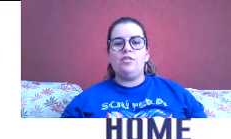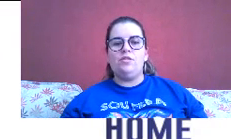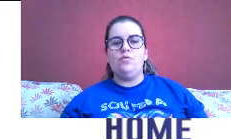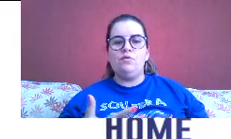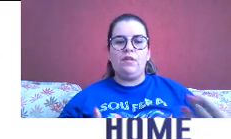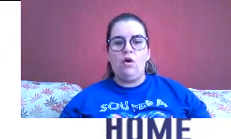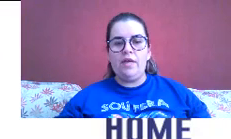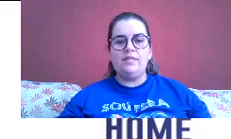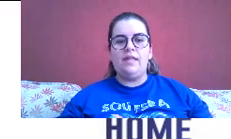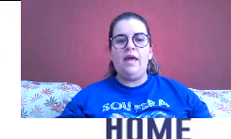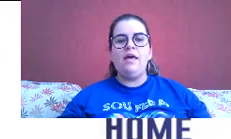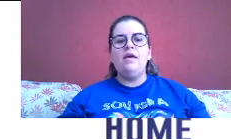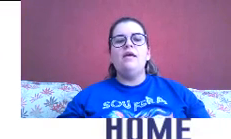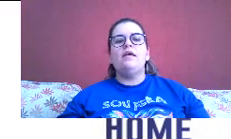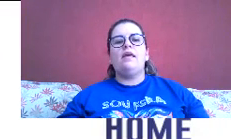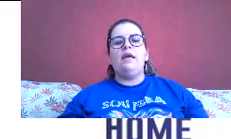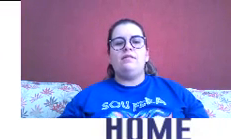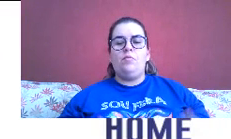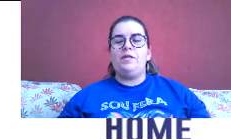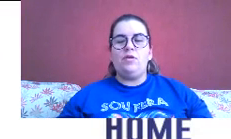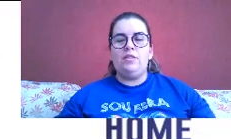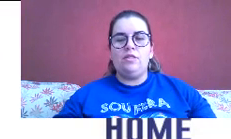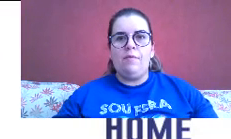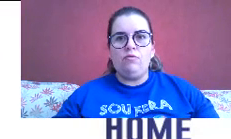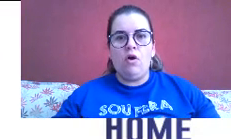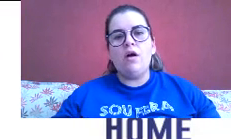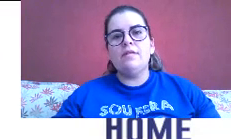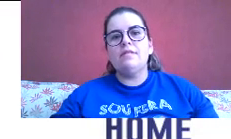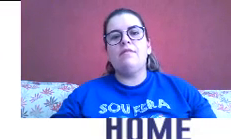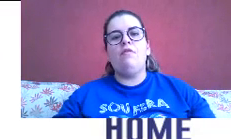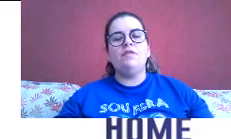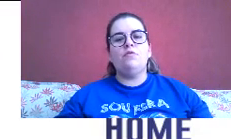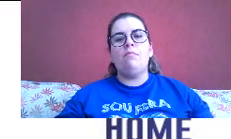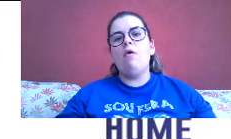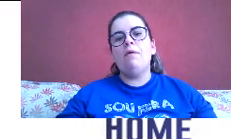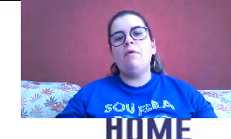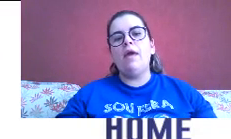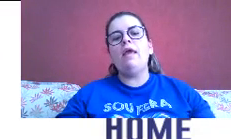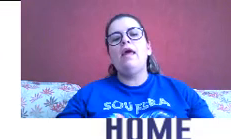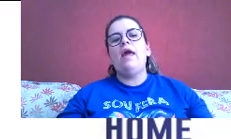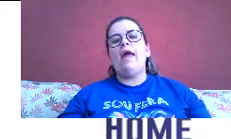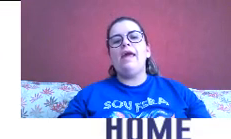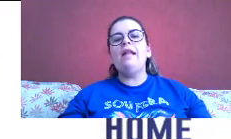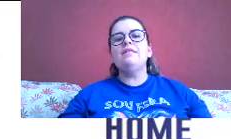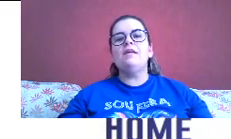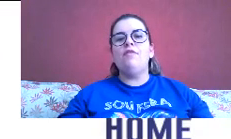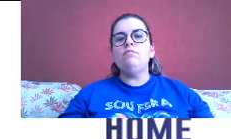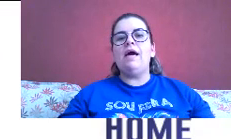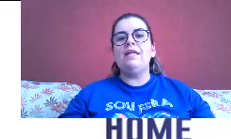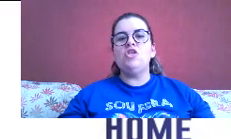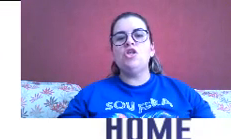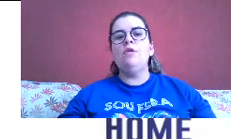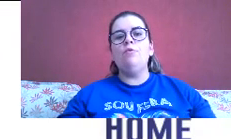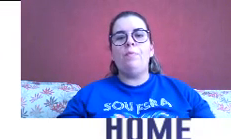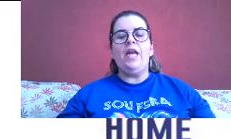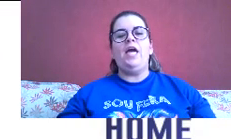personagens os vilões né que eles são personagens maldosas que vão fazer o mal para alguém é eles que vão